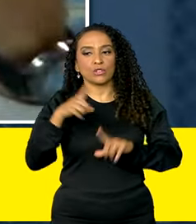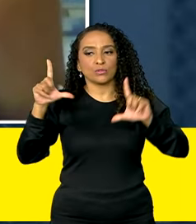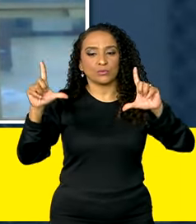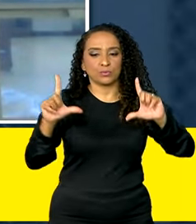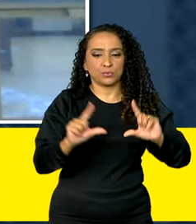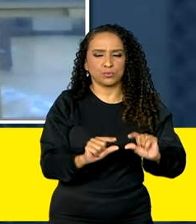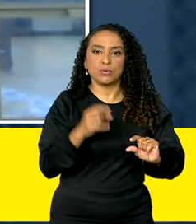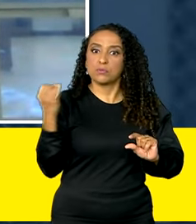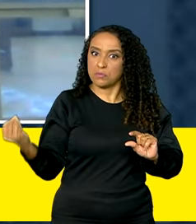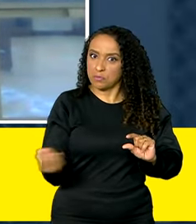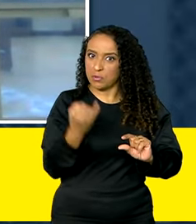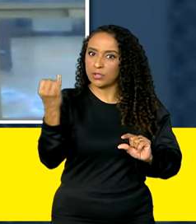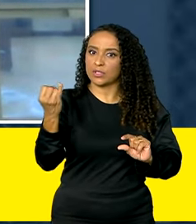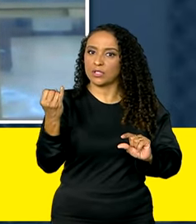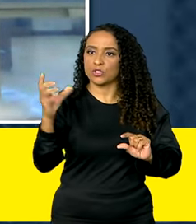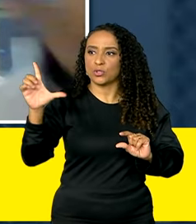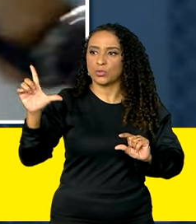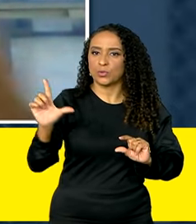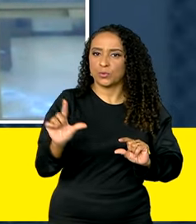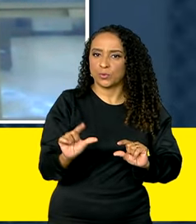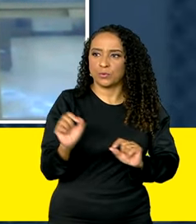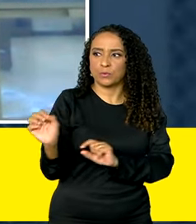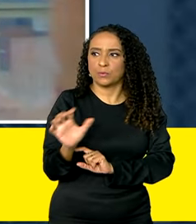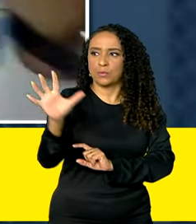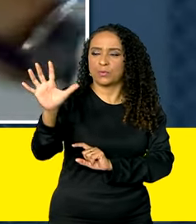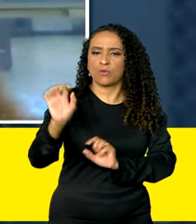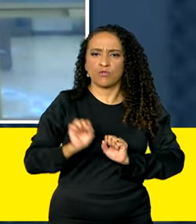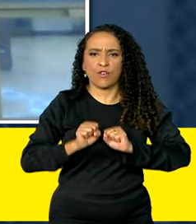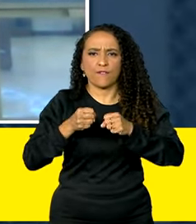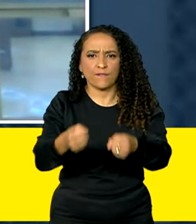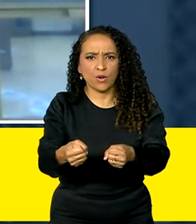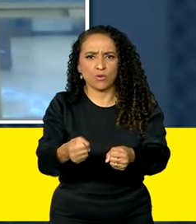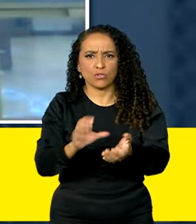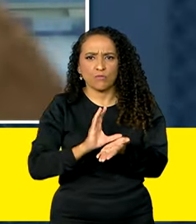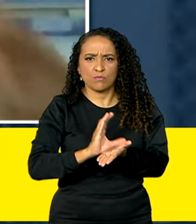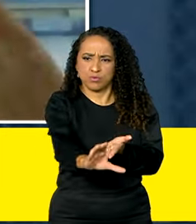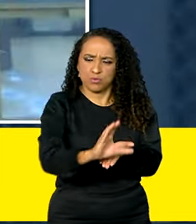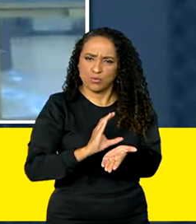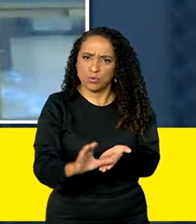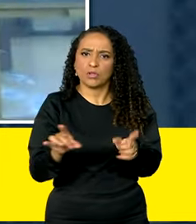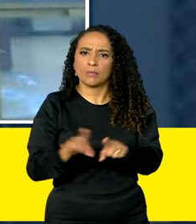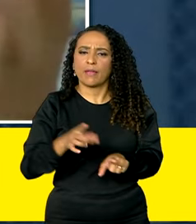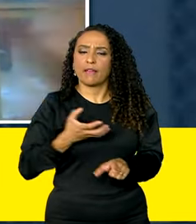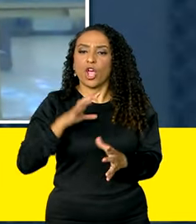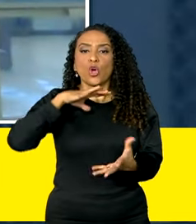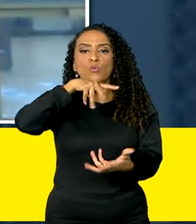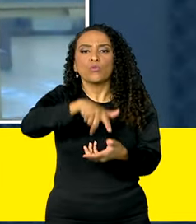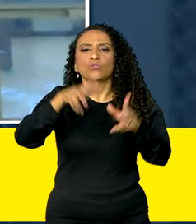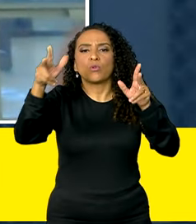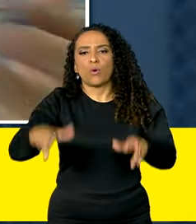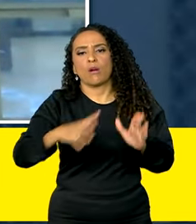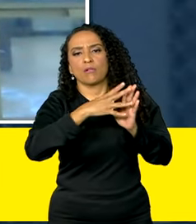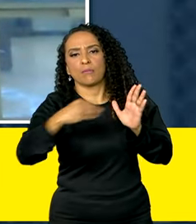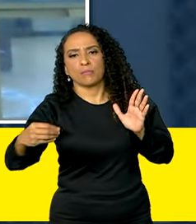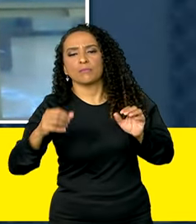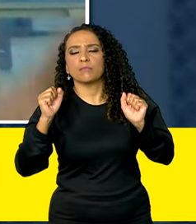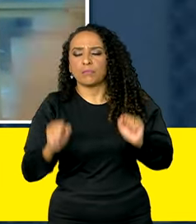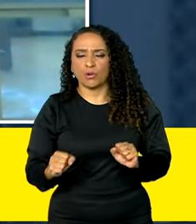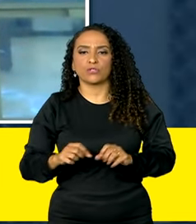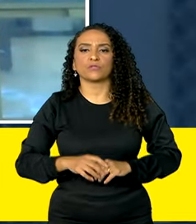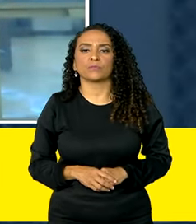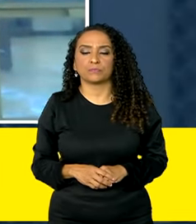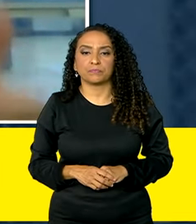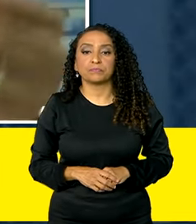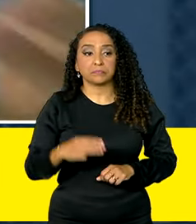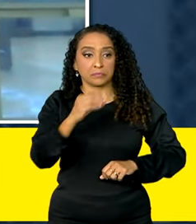reduzindo significativamente as emissões, com muito esforço, com muito investimento, e queremos que o mundo inteiro faça o mesmo. Siga o nosso exemplo. E